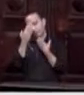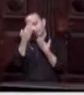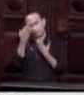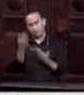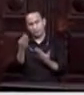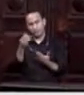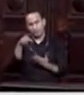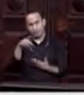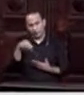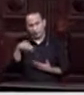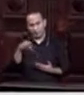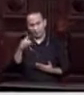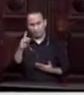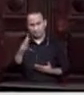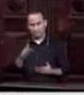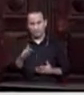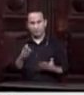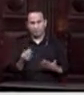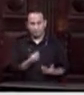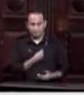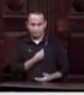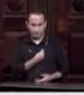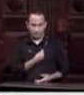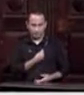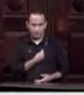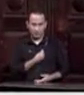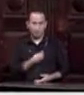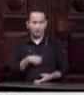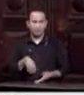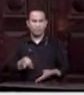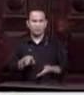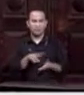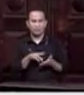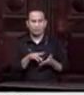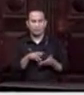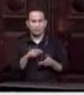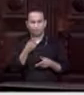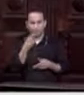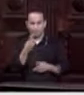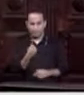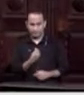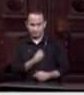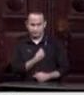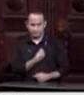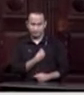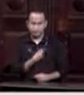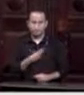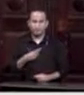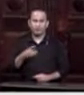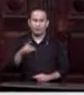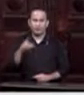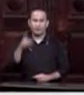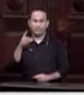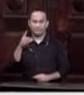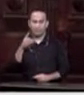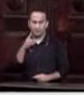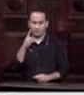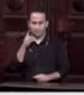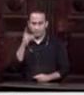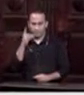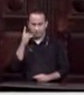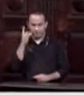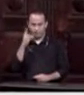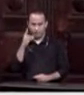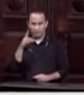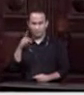do pmdb que se empenhou se fez presente e registrar de forma muito especial a presença do deputado federal pedro paulo o